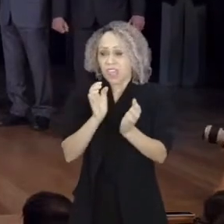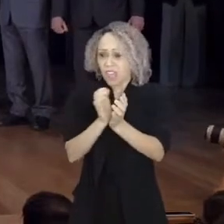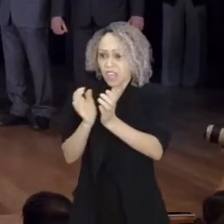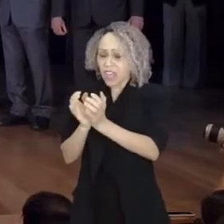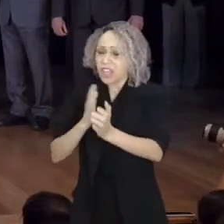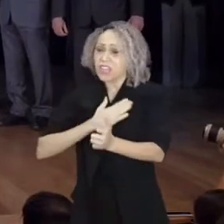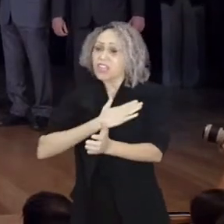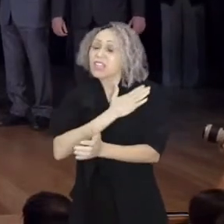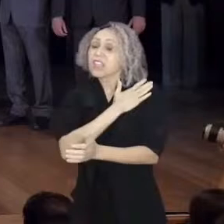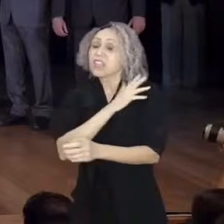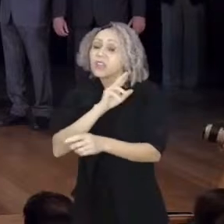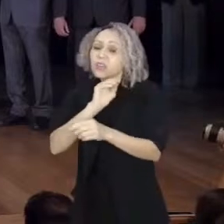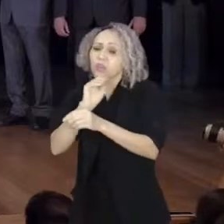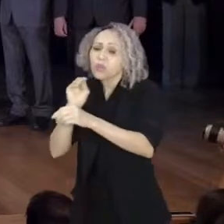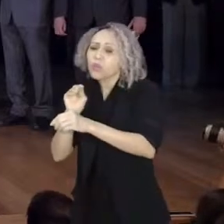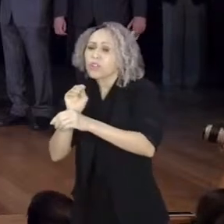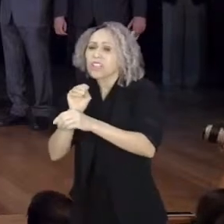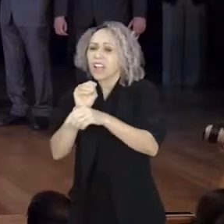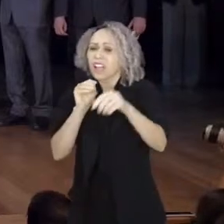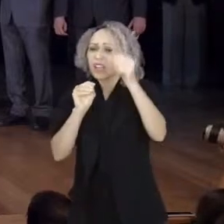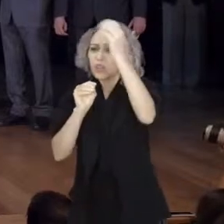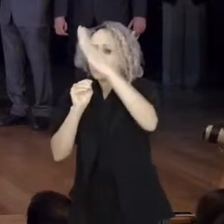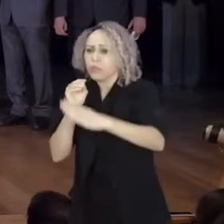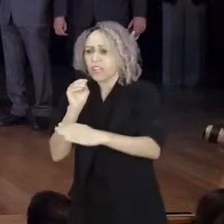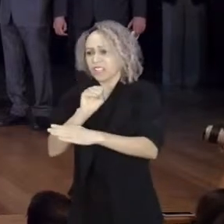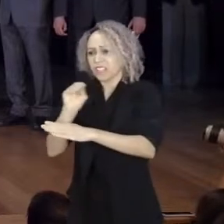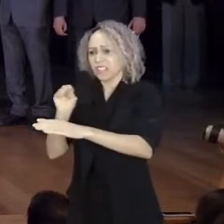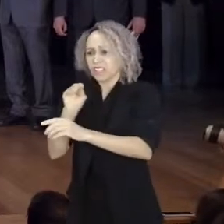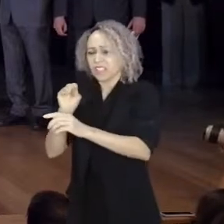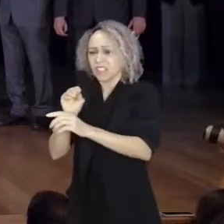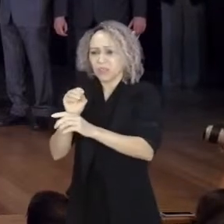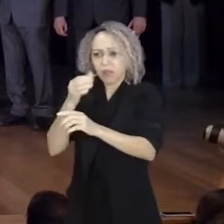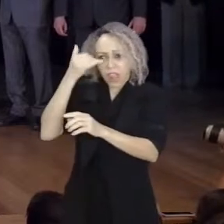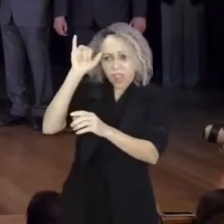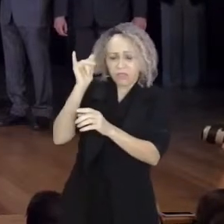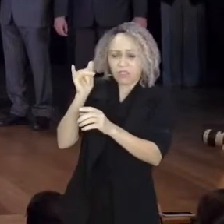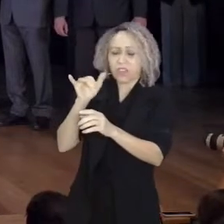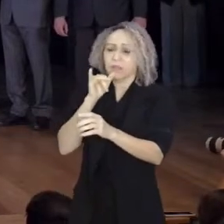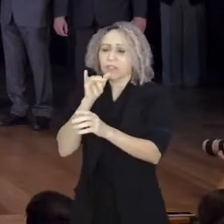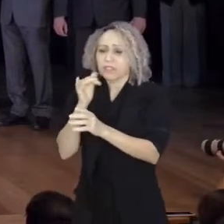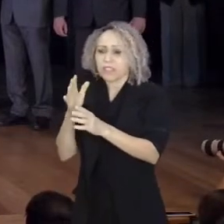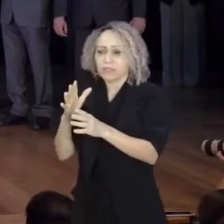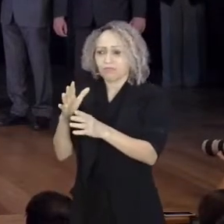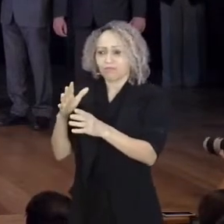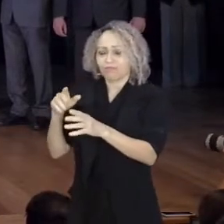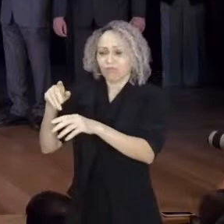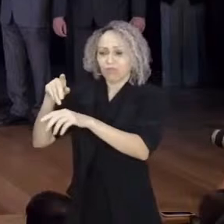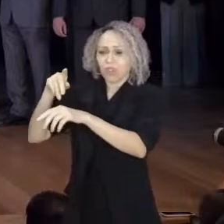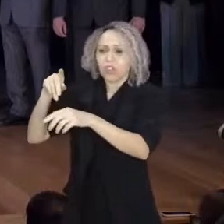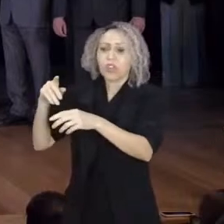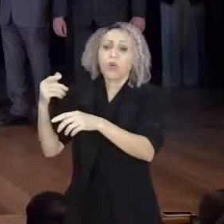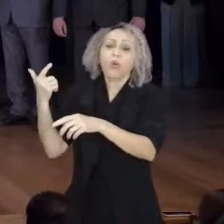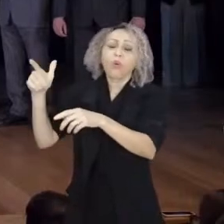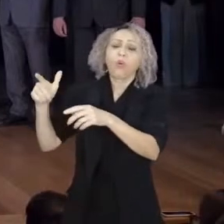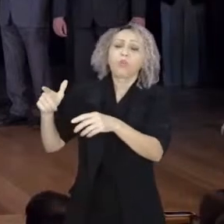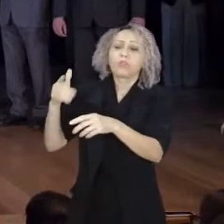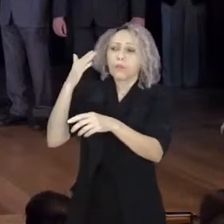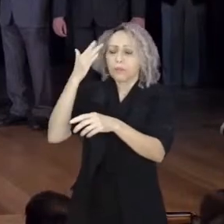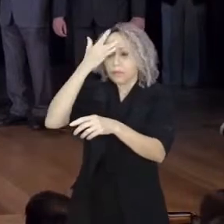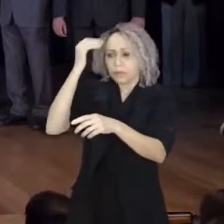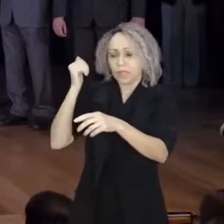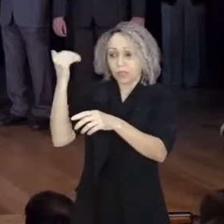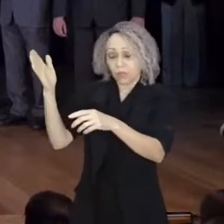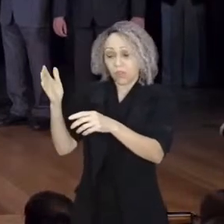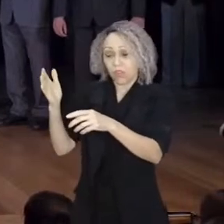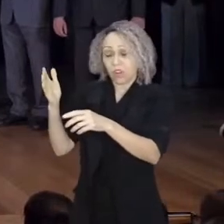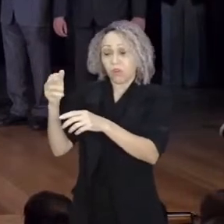de possíveis e eventuais inimigos externos. E é para isso. As Forças Armadas não foi feita para fazer política, ela